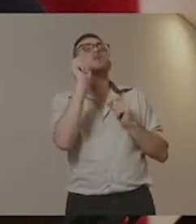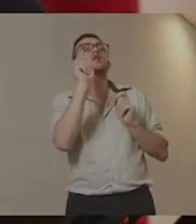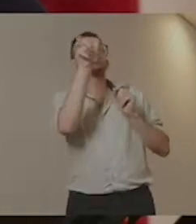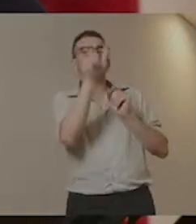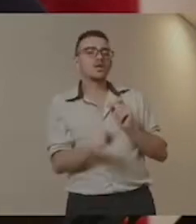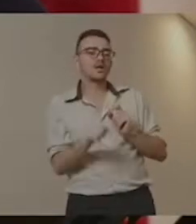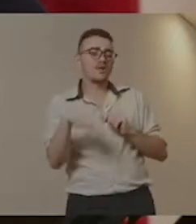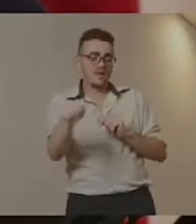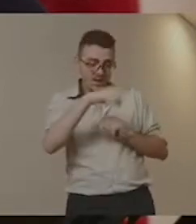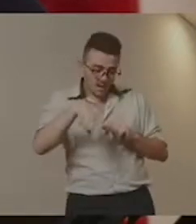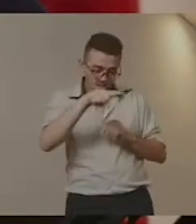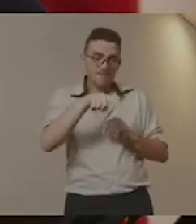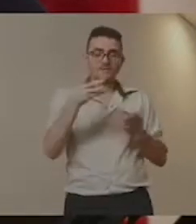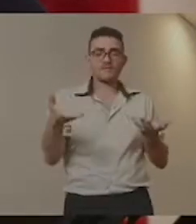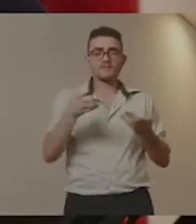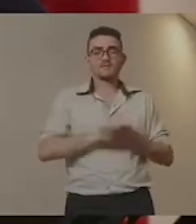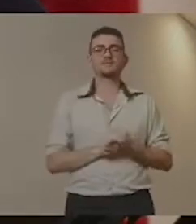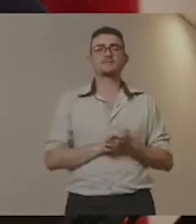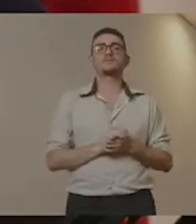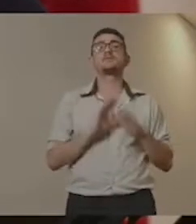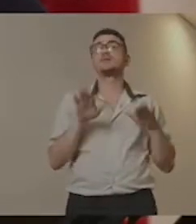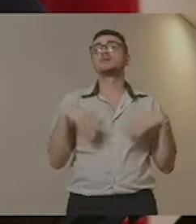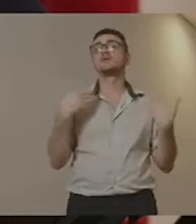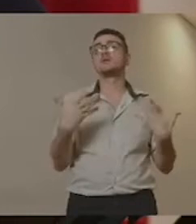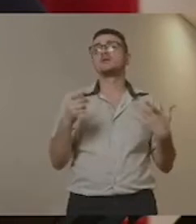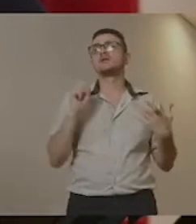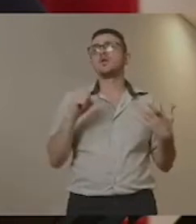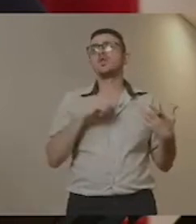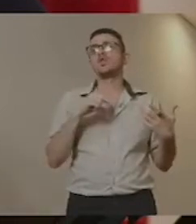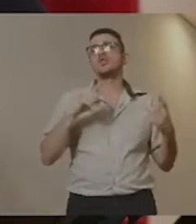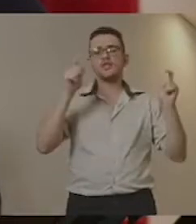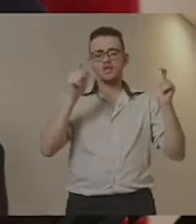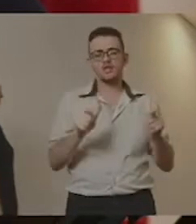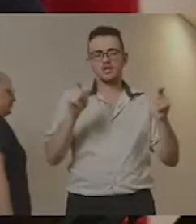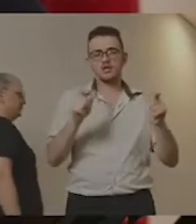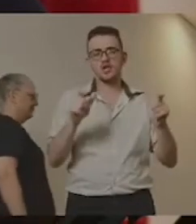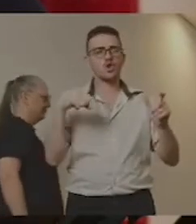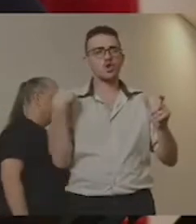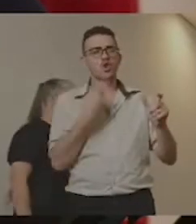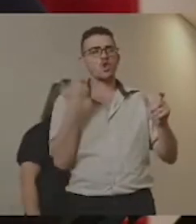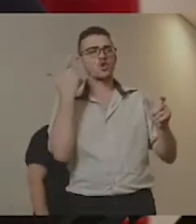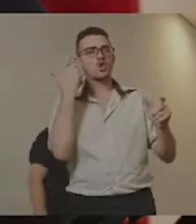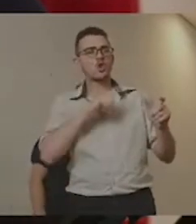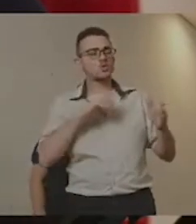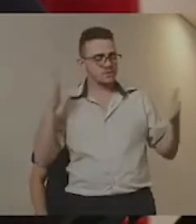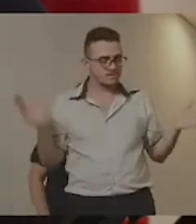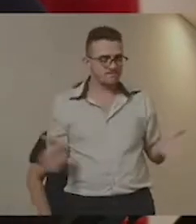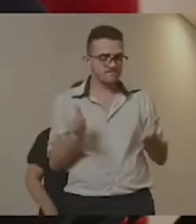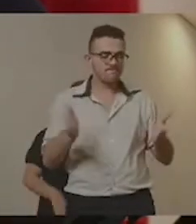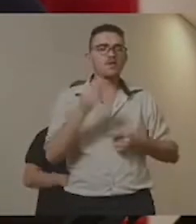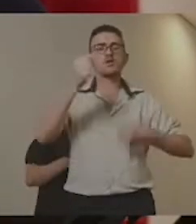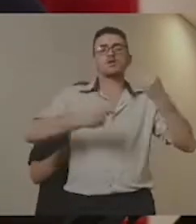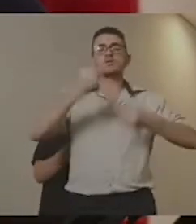espaço onde a gente possa promover um diálogo e uma escuta ativa entre os alunos, entre os professores, entre a